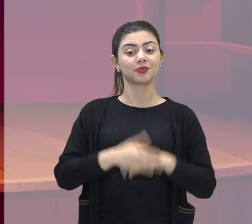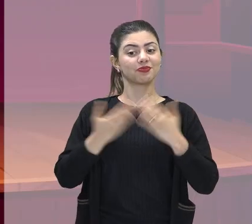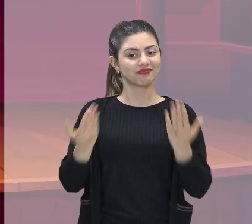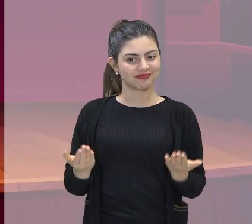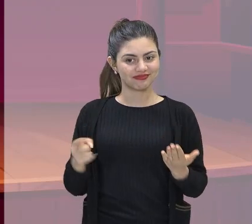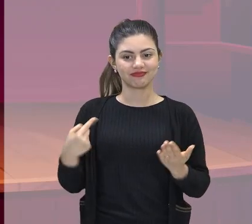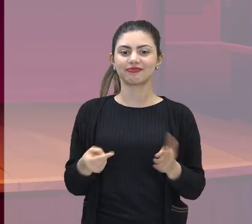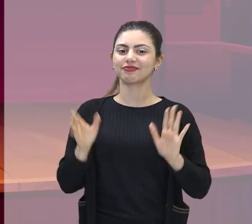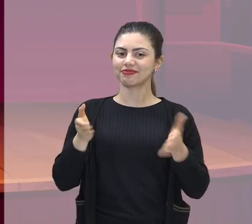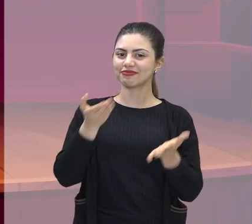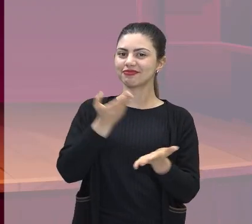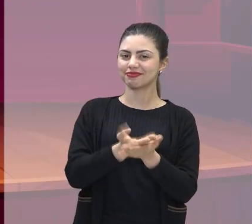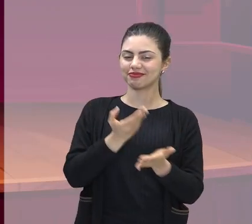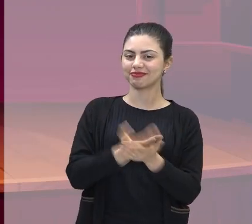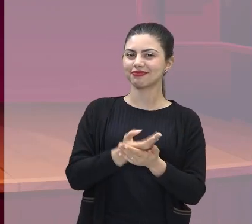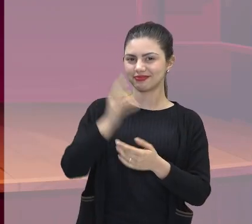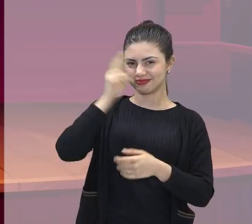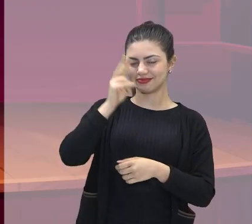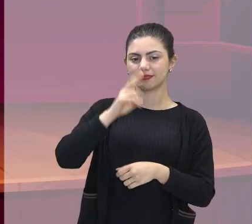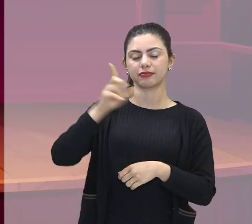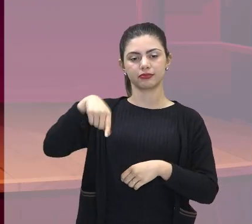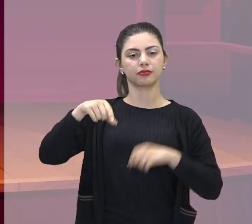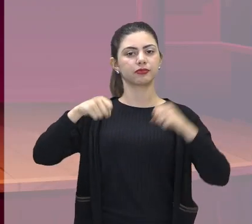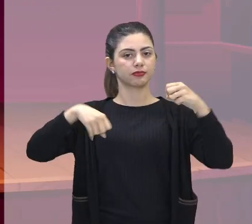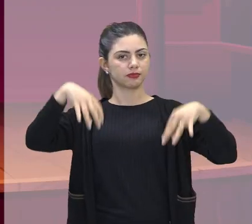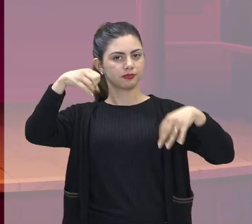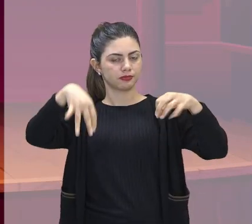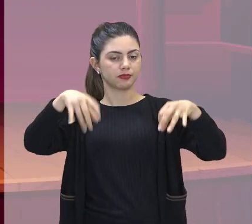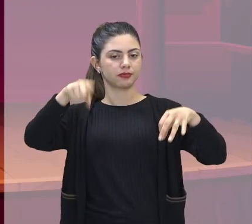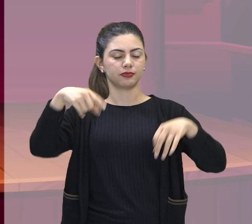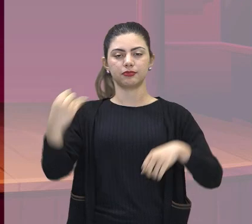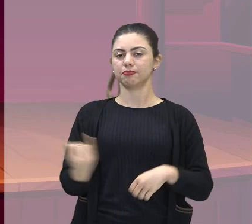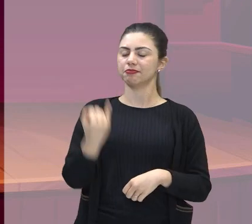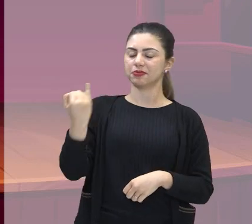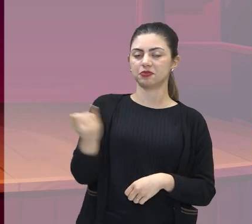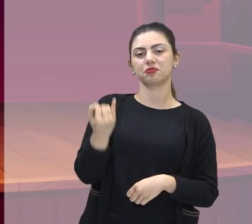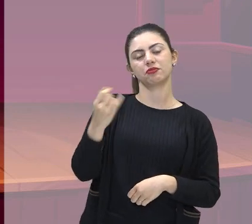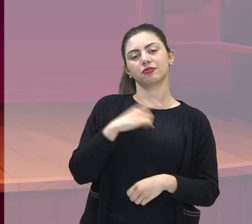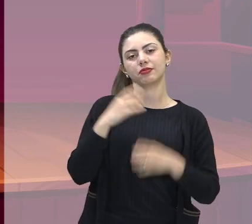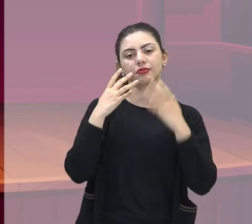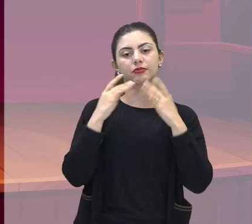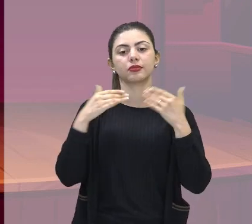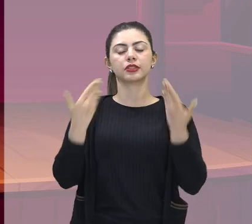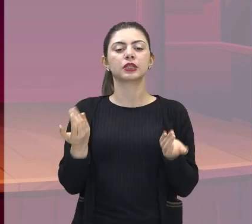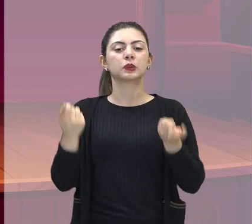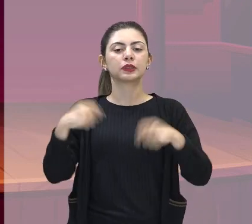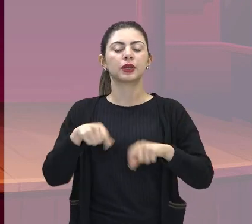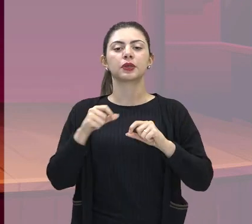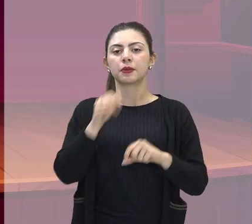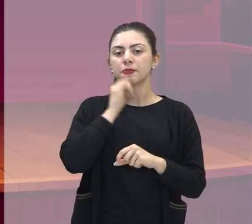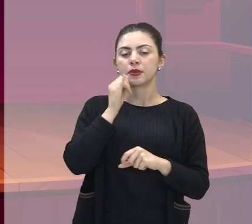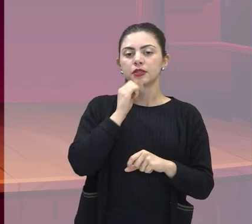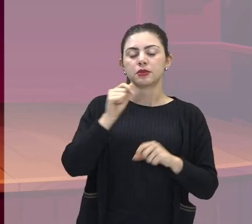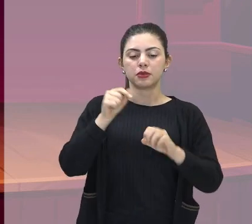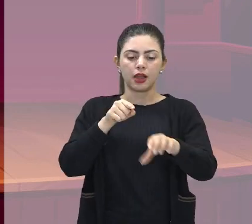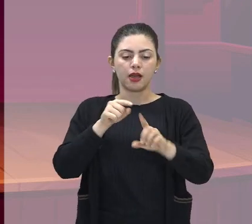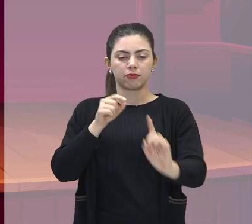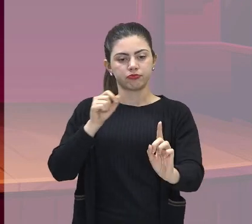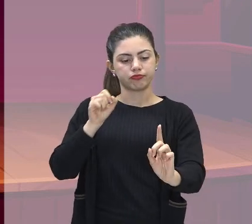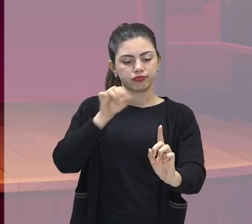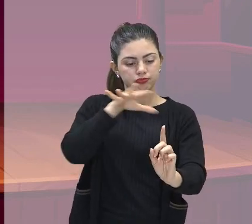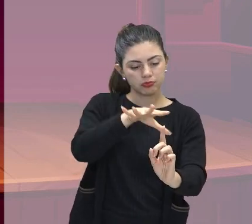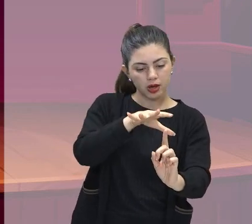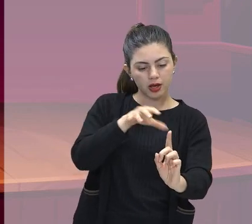Falamos sobre a iluminação, né, que é um poderoso recurso do espetáculo. Ela possibilita recortar objetos no espaço,